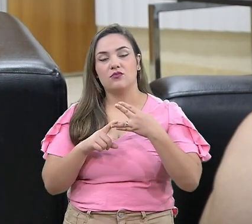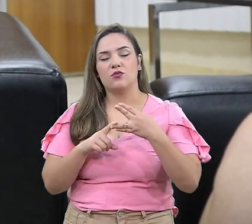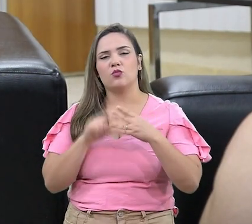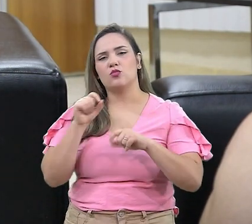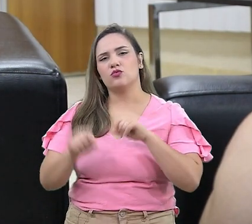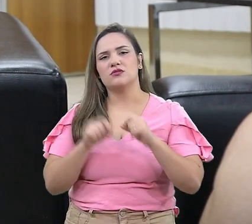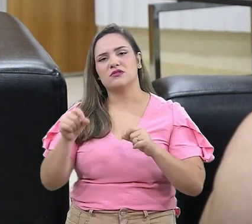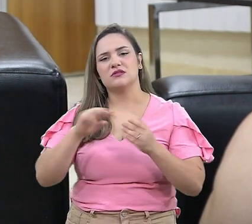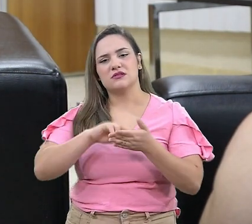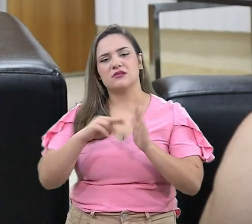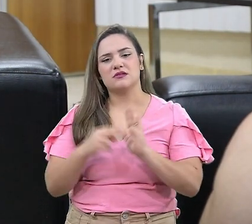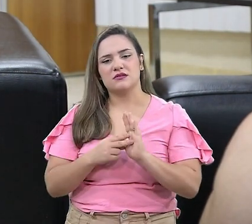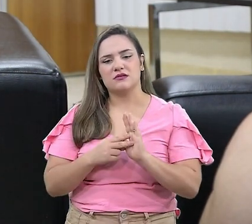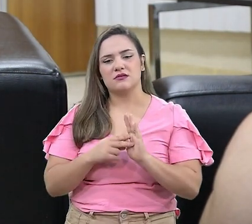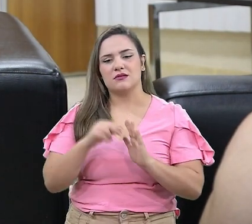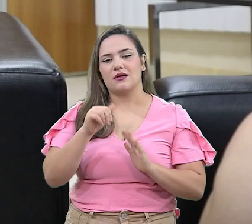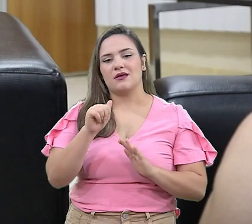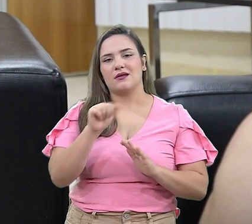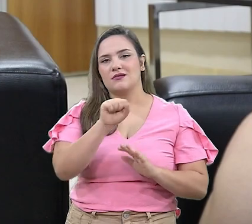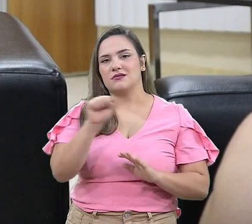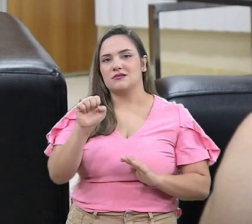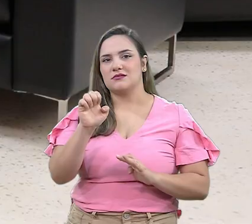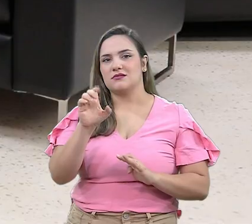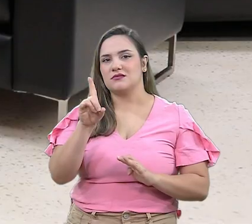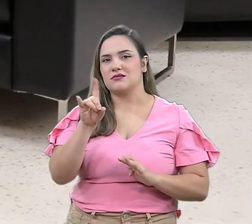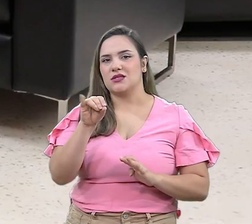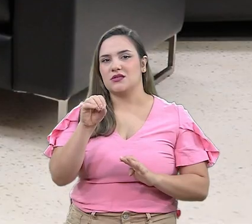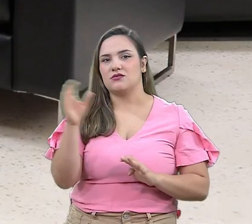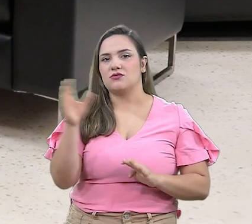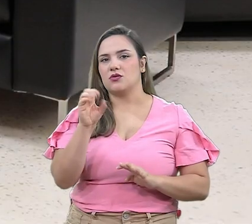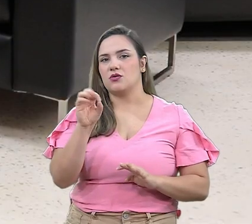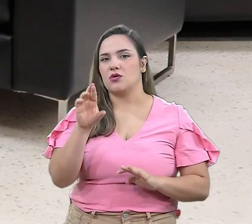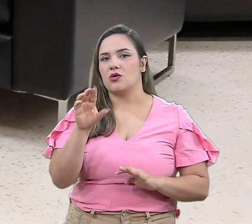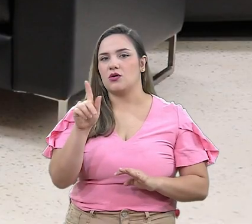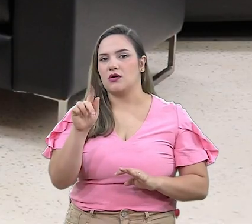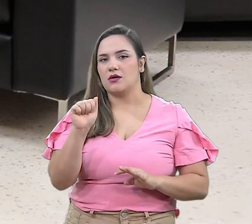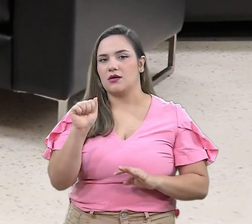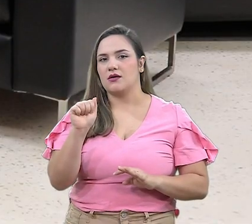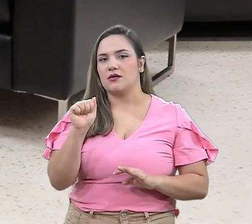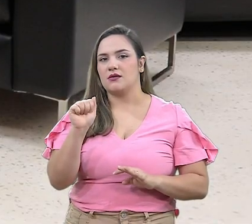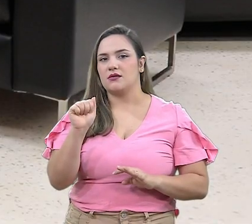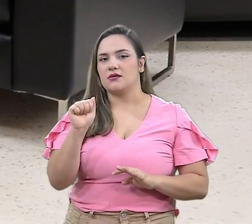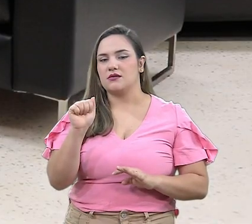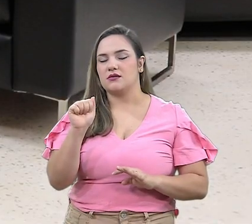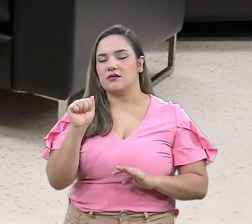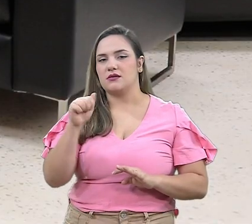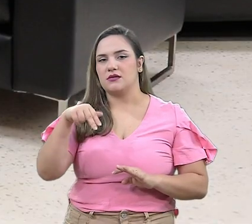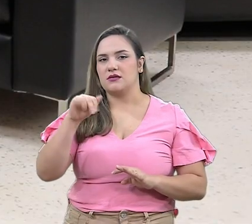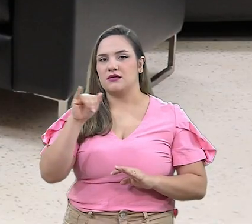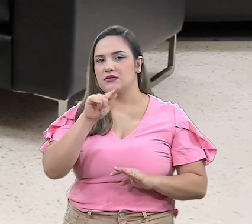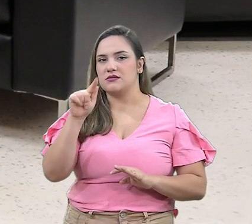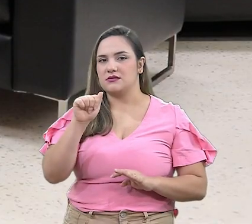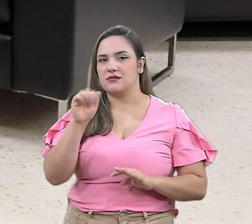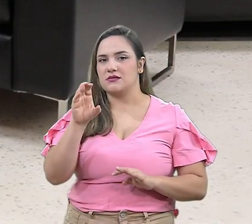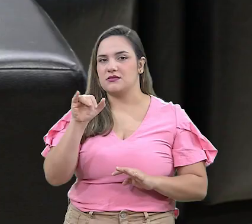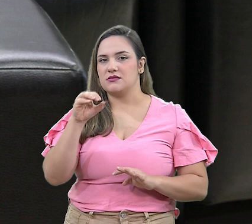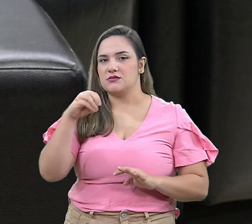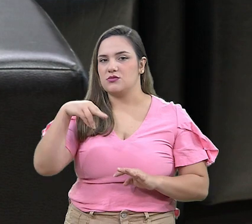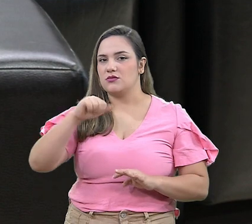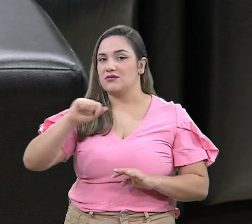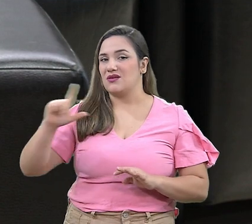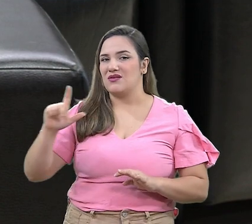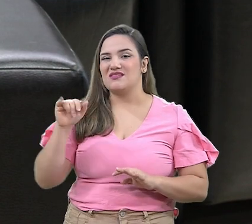de segundo bloco. O que é então o assédio organizacional? O assédio organizacional é quando a própria instituição